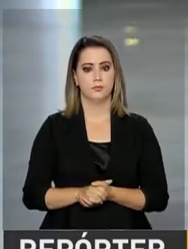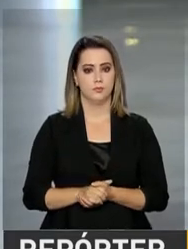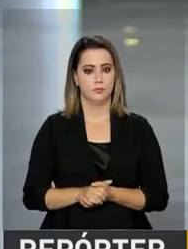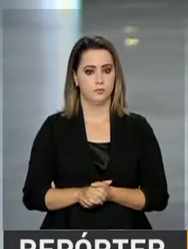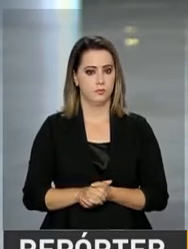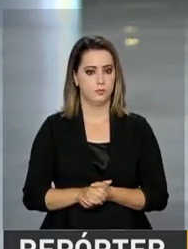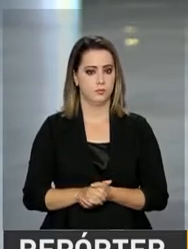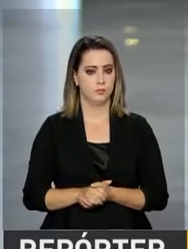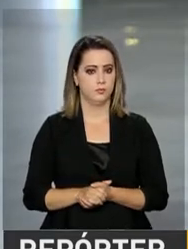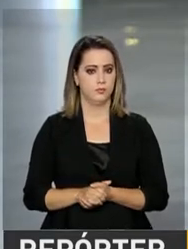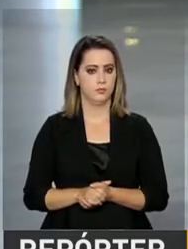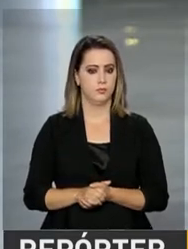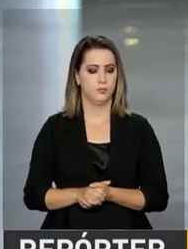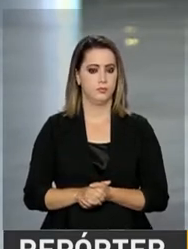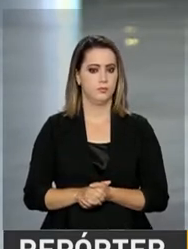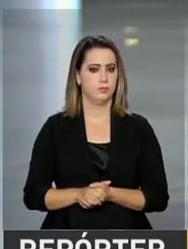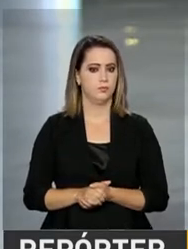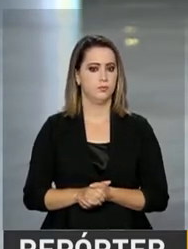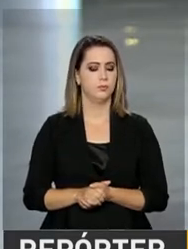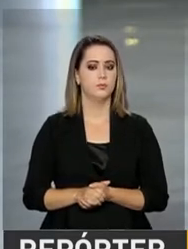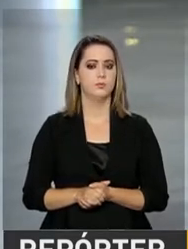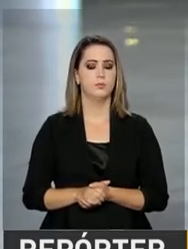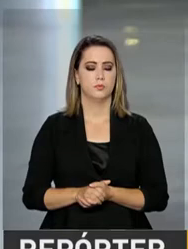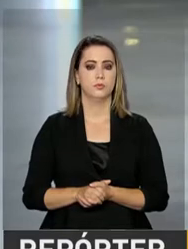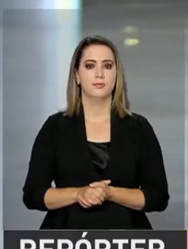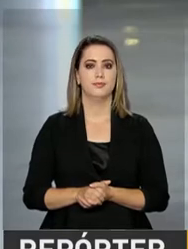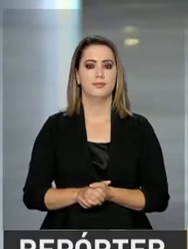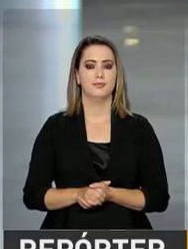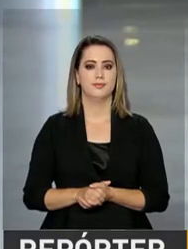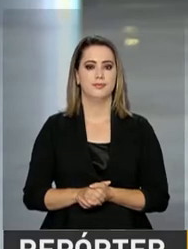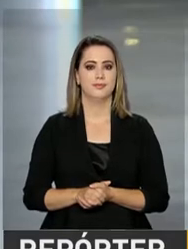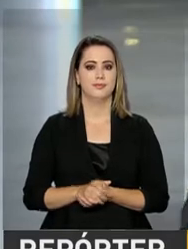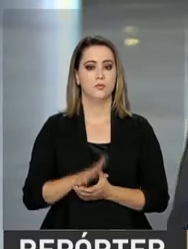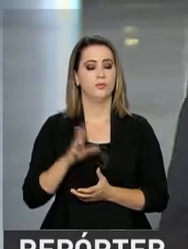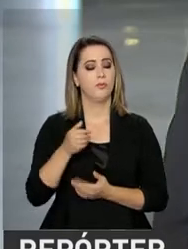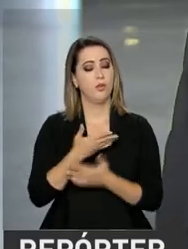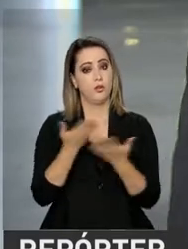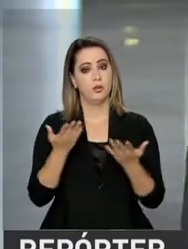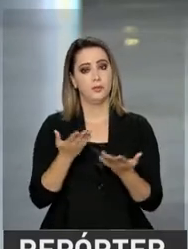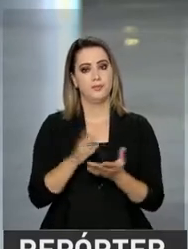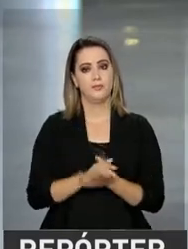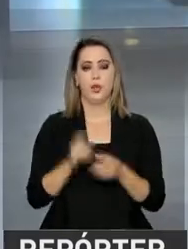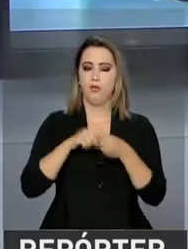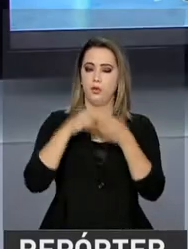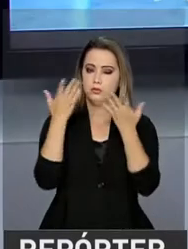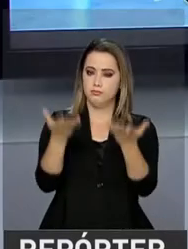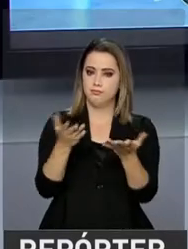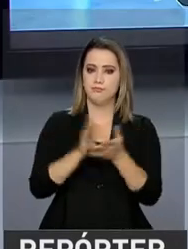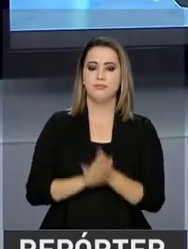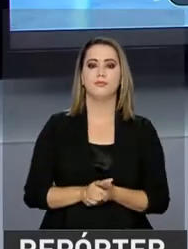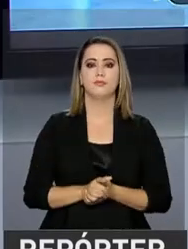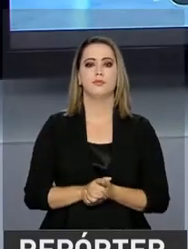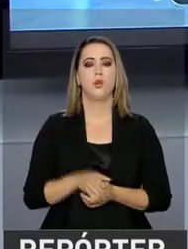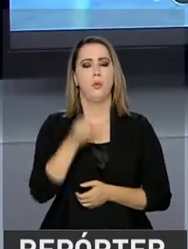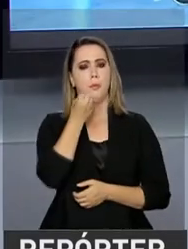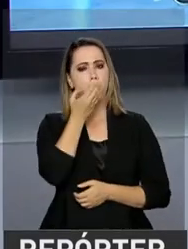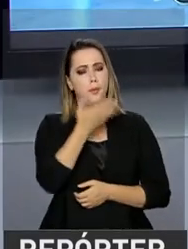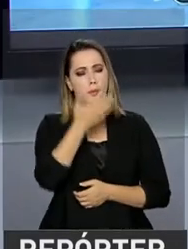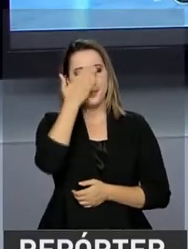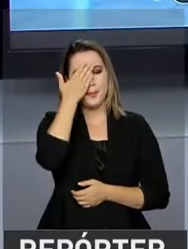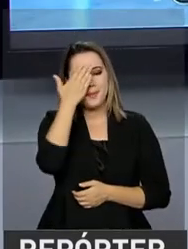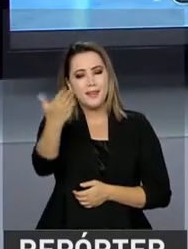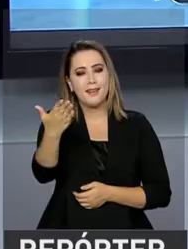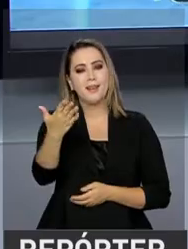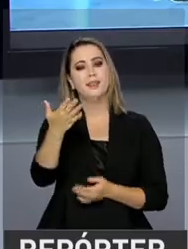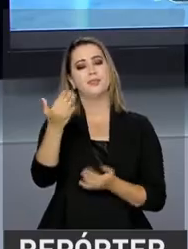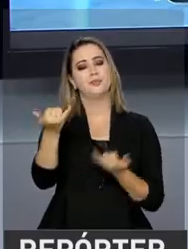www.caixa.gov.br barra contas inativas tudo junto viu roberto foto com você no estúdio muito bom joão pedro obrigado